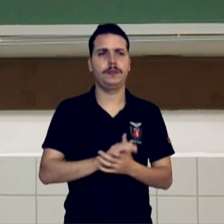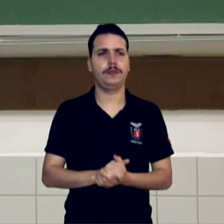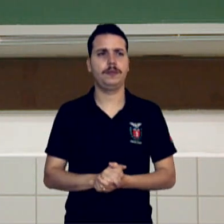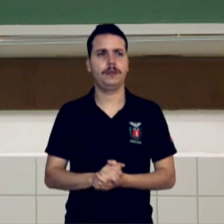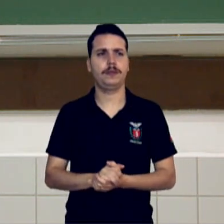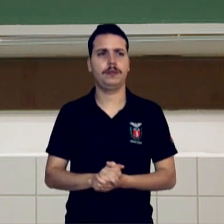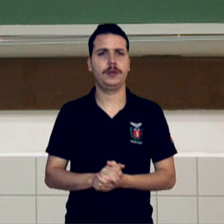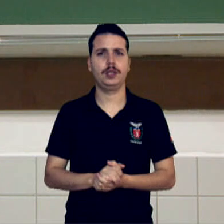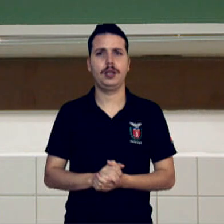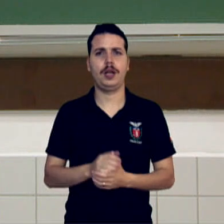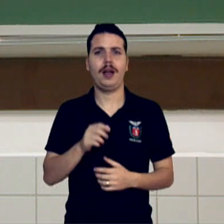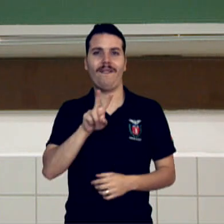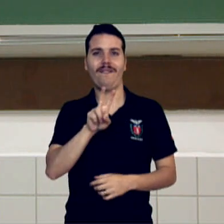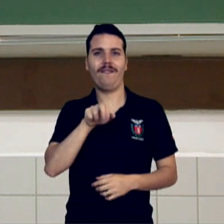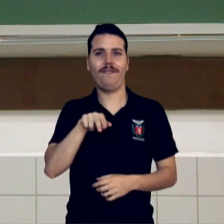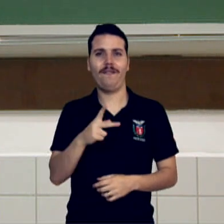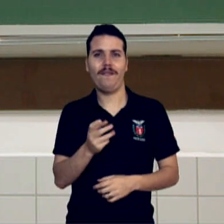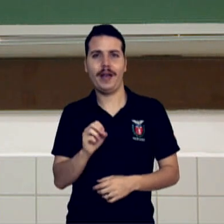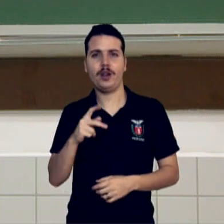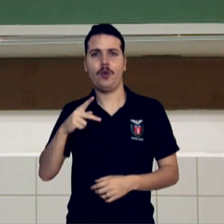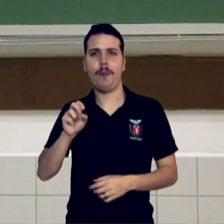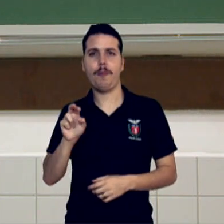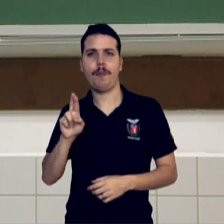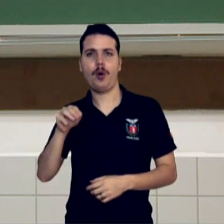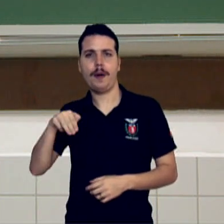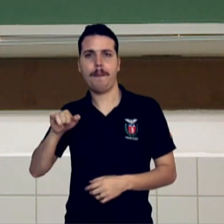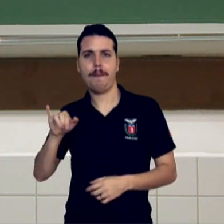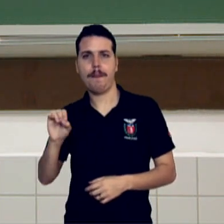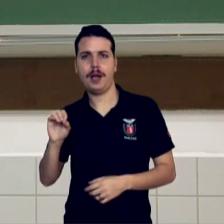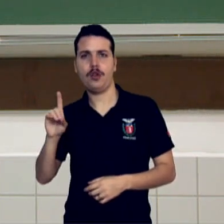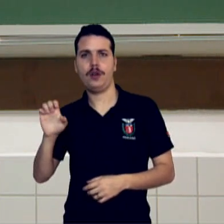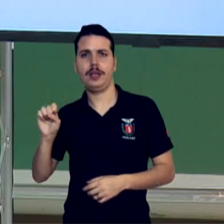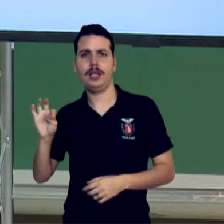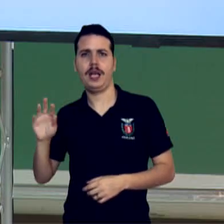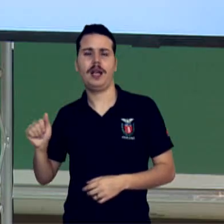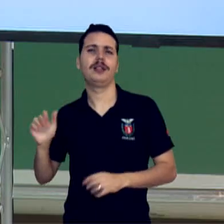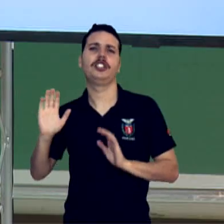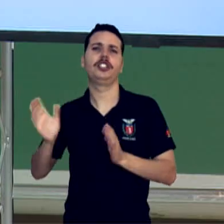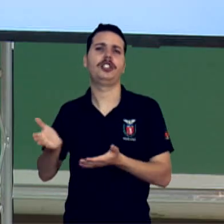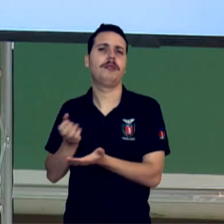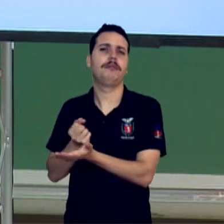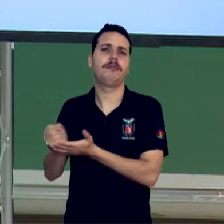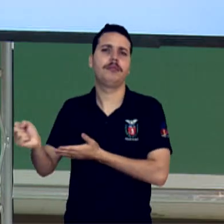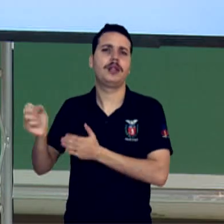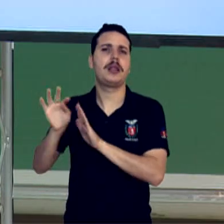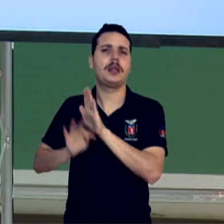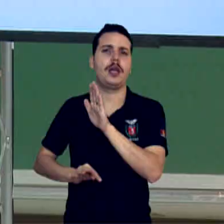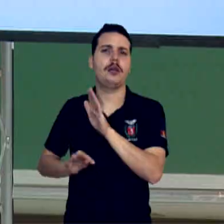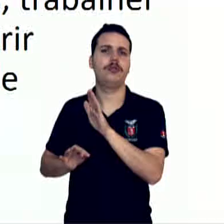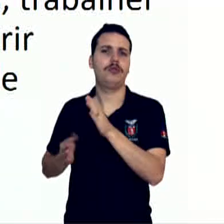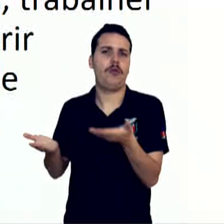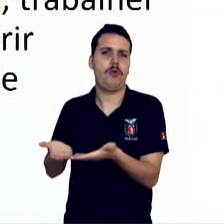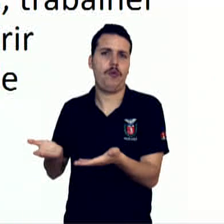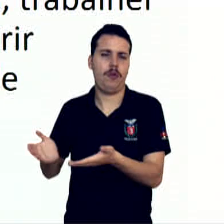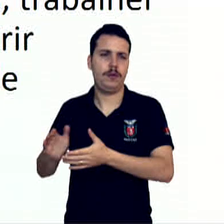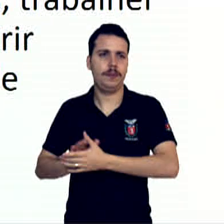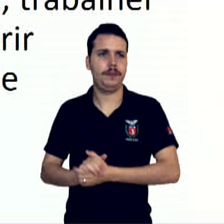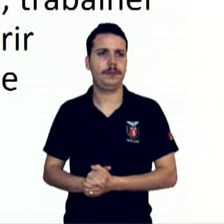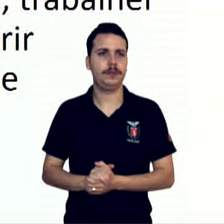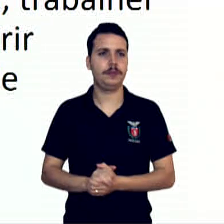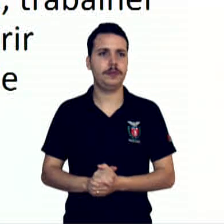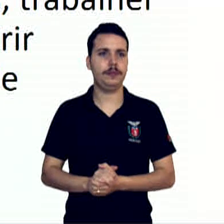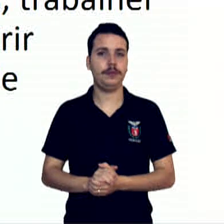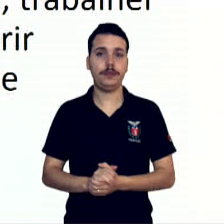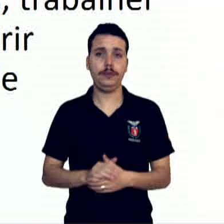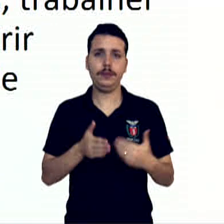Esse venho por meio desta já é uma expressão ultrapassada nos textos comerciais. Durante as